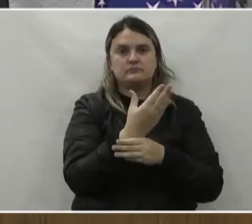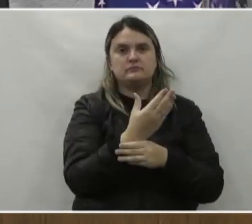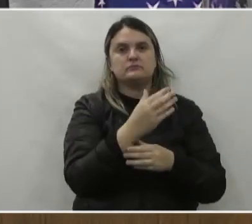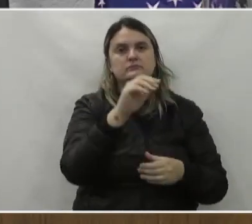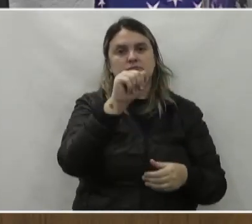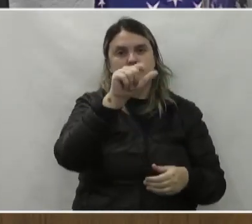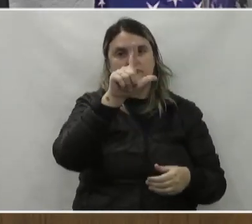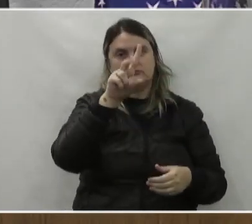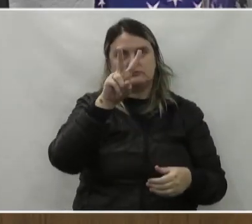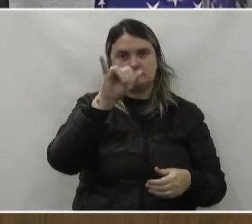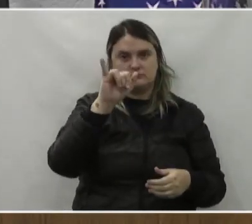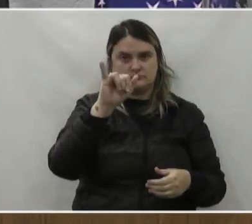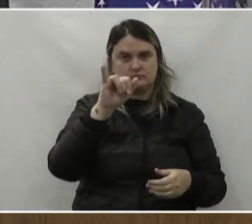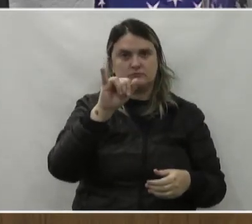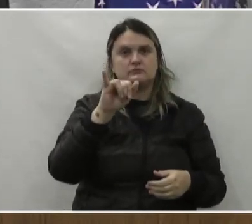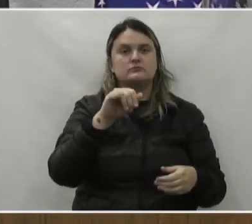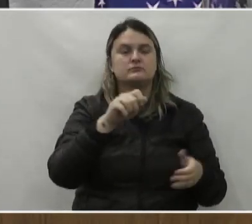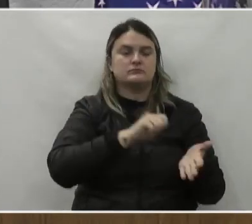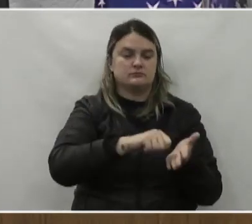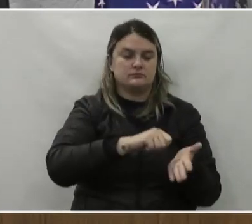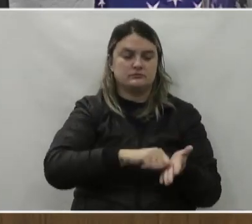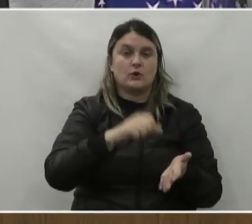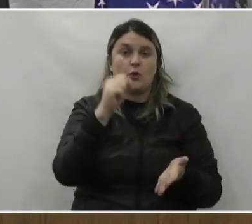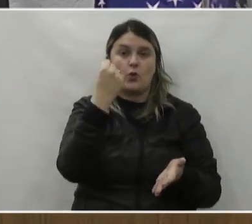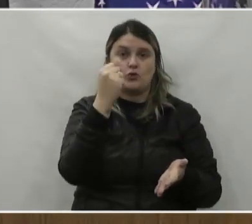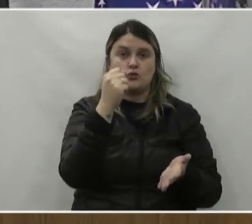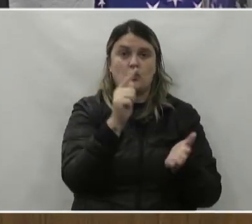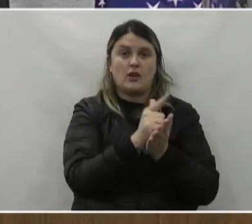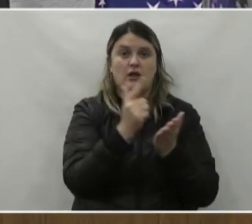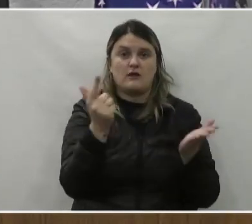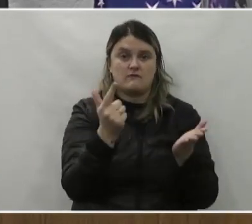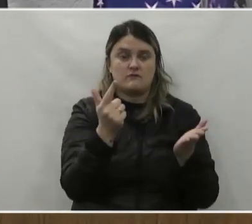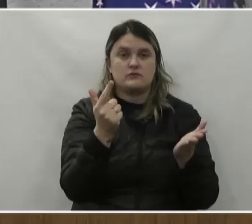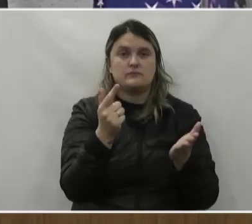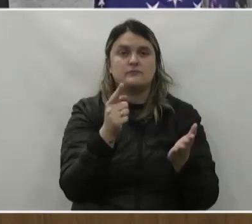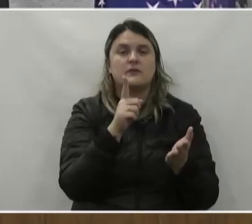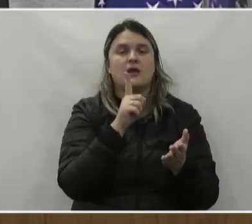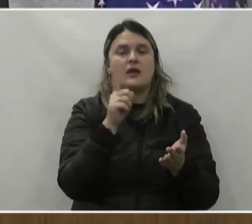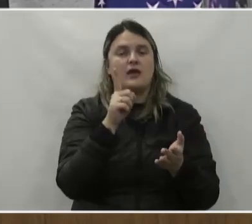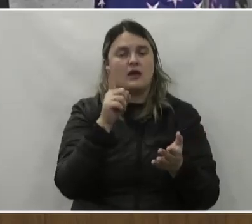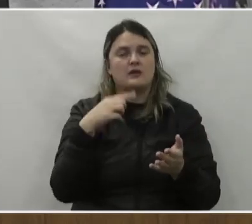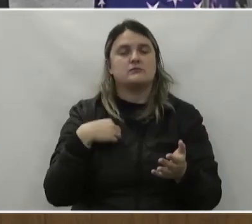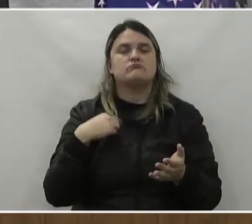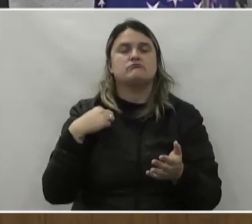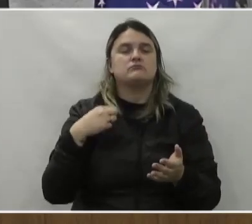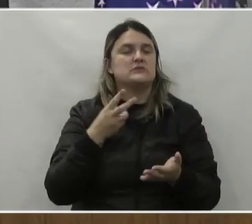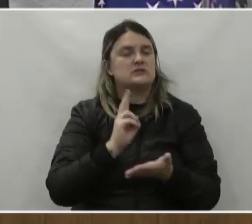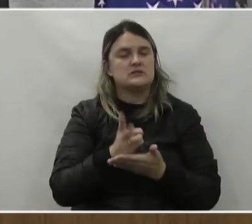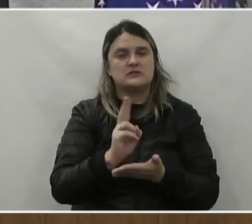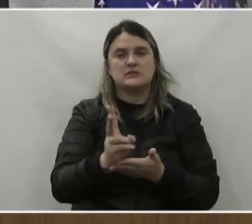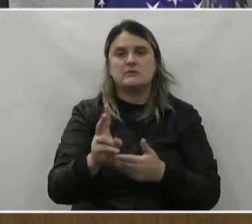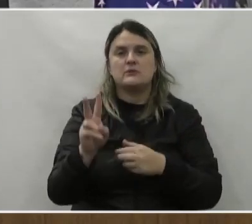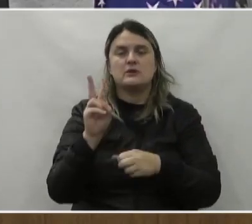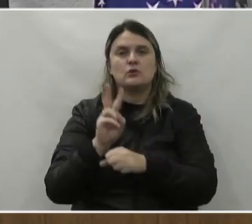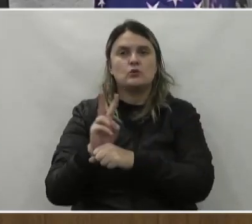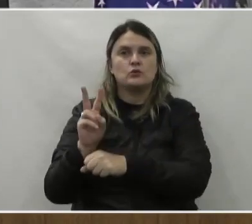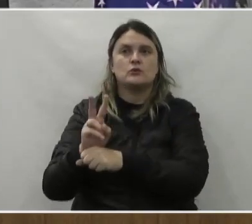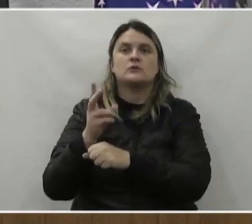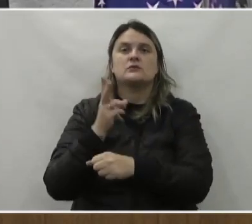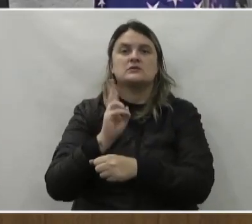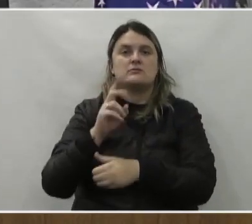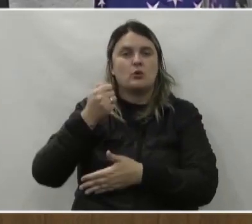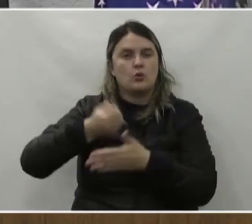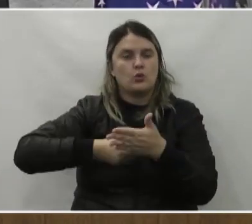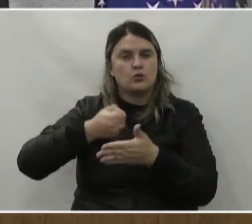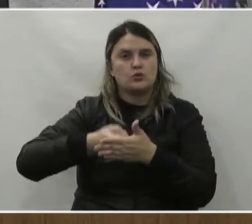Letras e Cultura, autora de 8 livros e protagonista de ações para o tombamento de bens históricos,